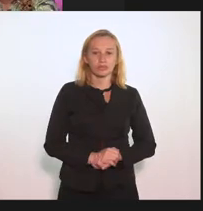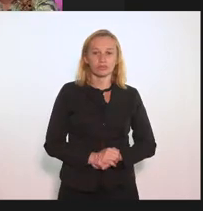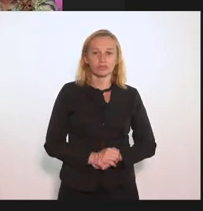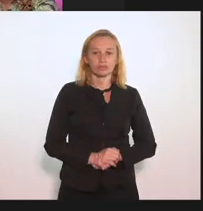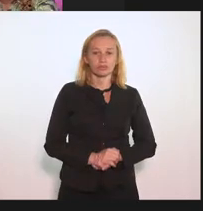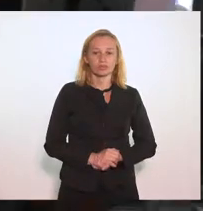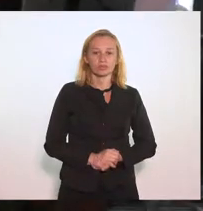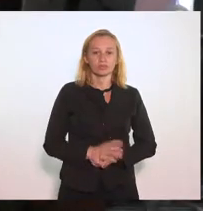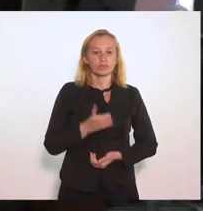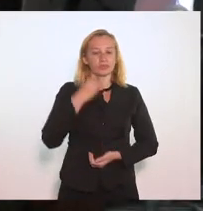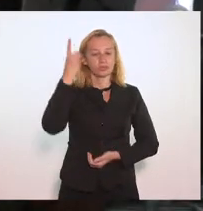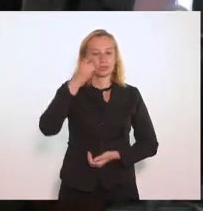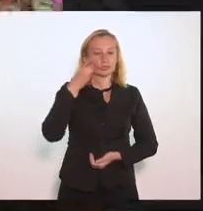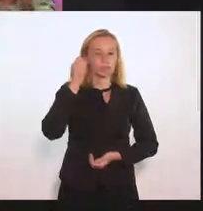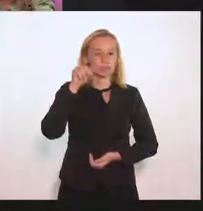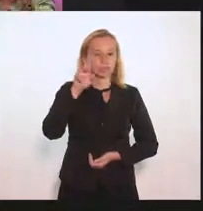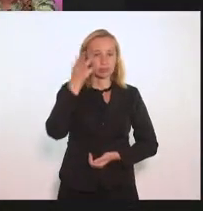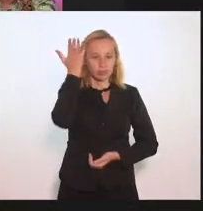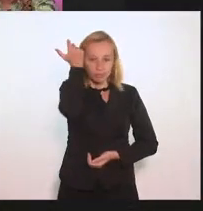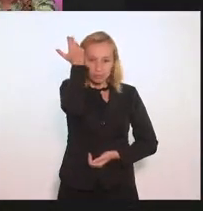deputado Helio Amar Coelho